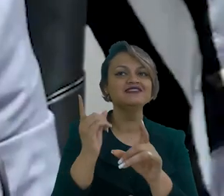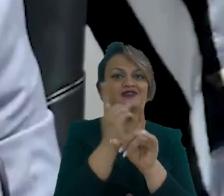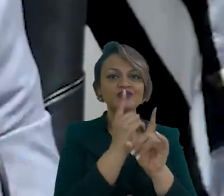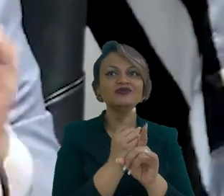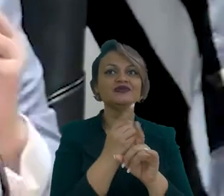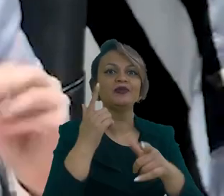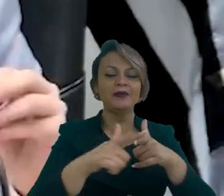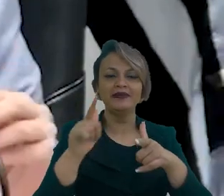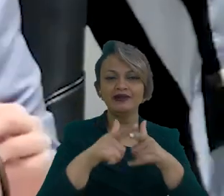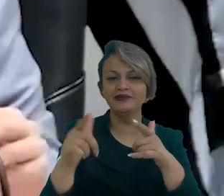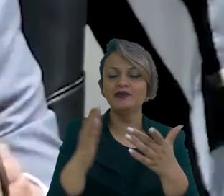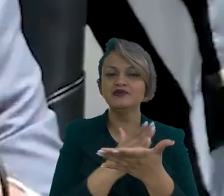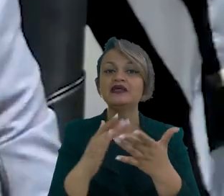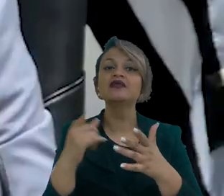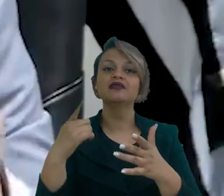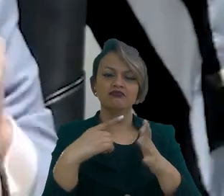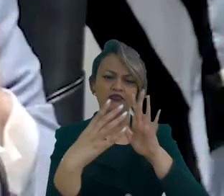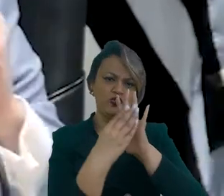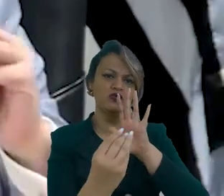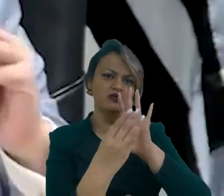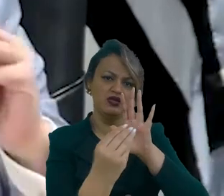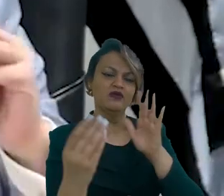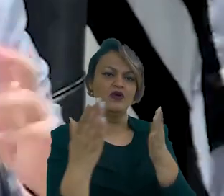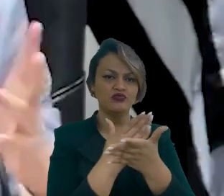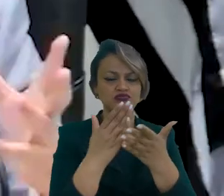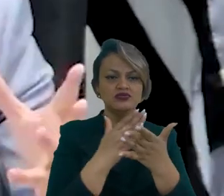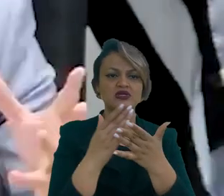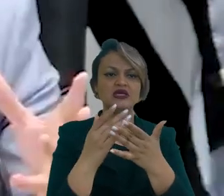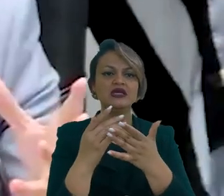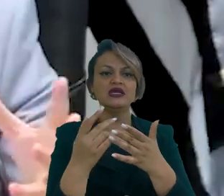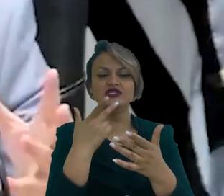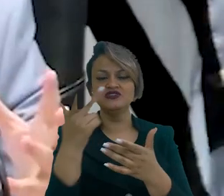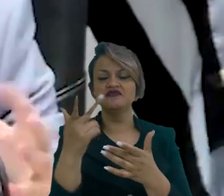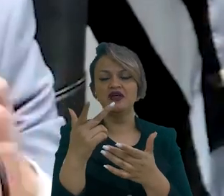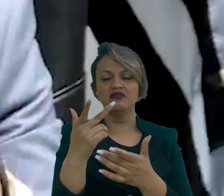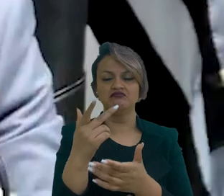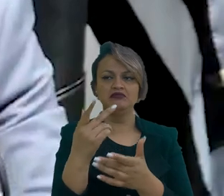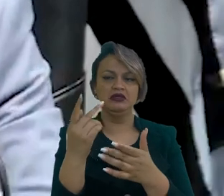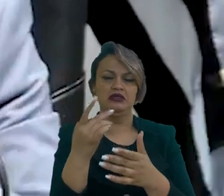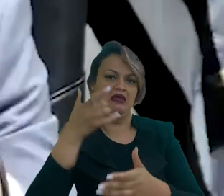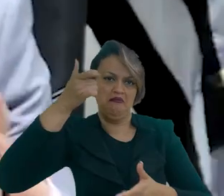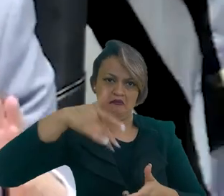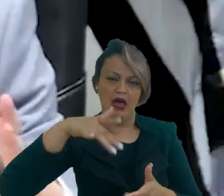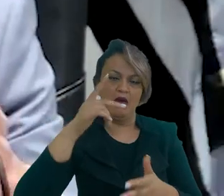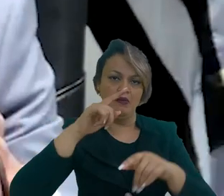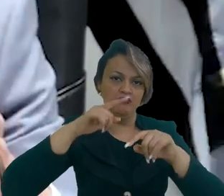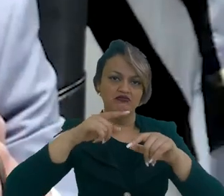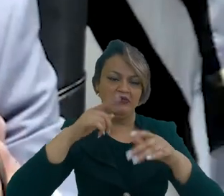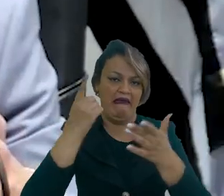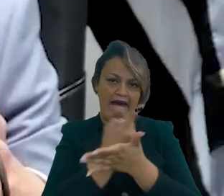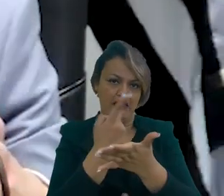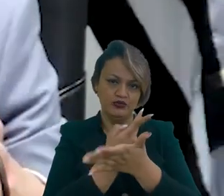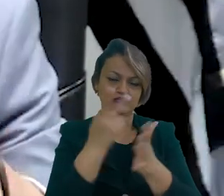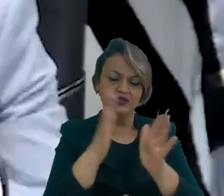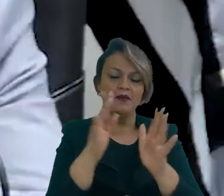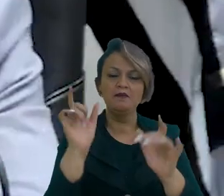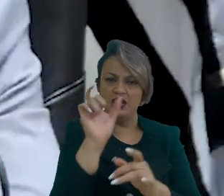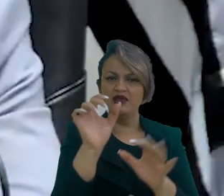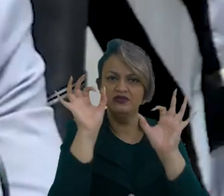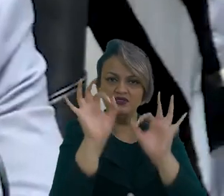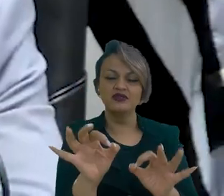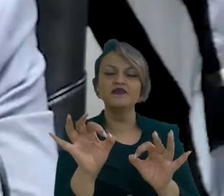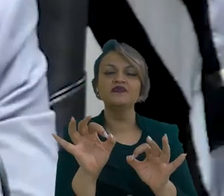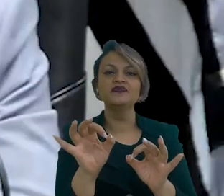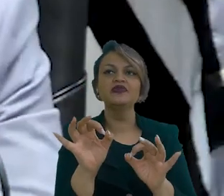aí esteja um dos Germes do problema existe um modelo que alguns denominam não é pejorativamente ou com